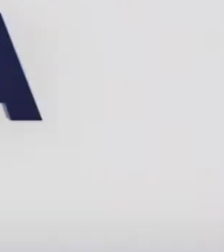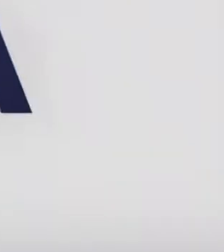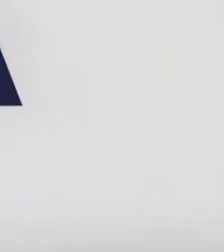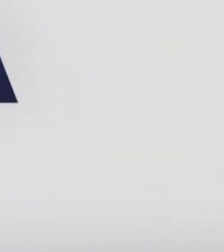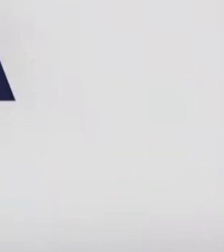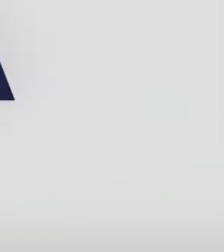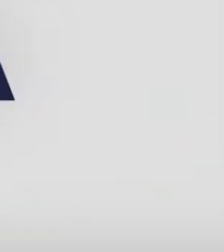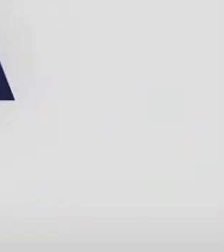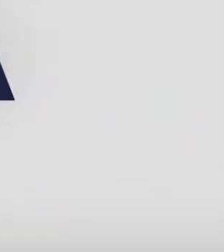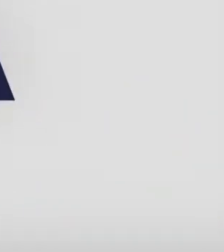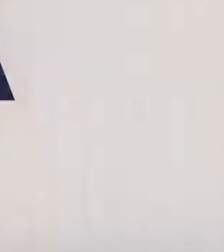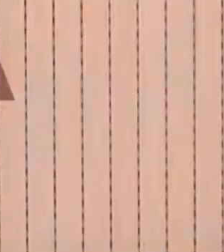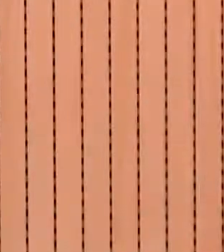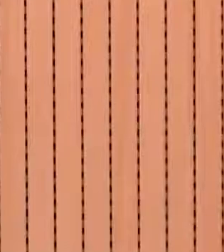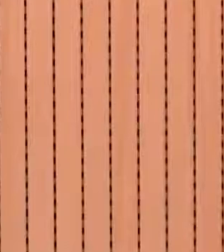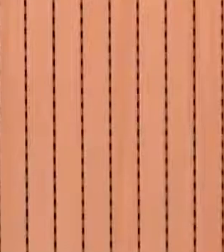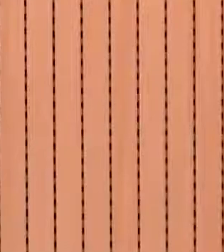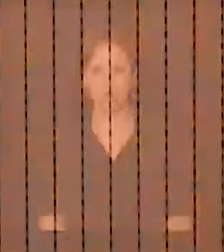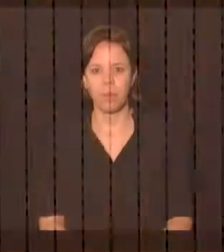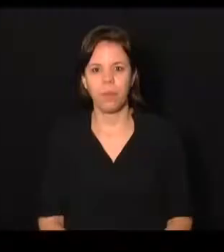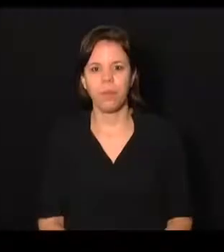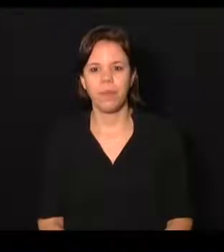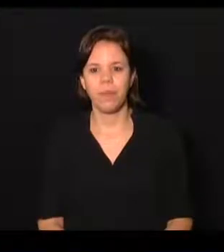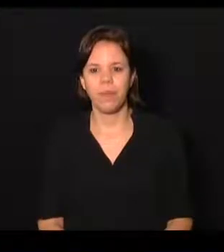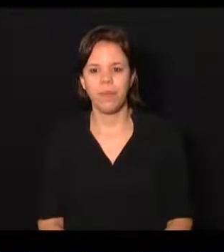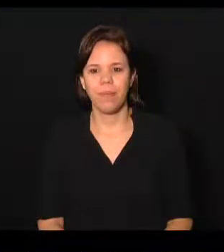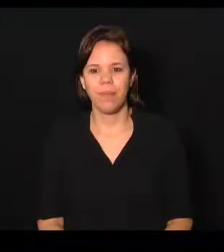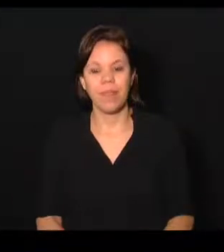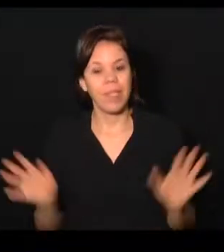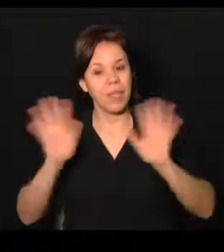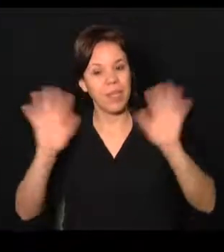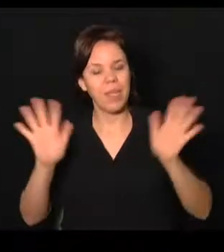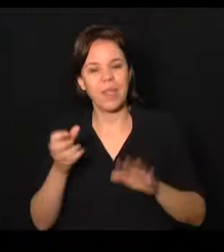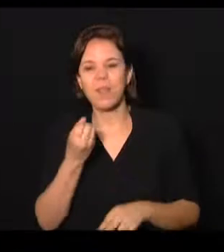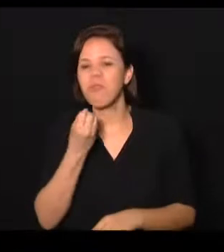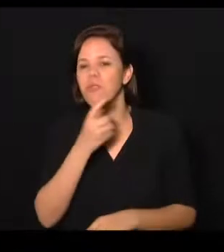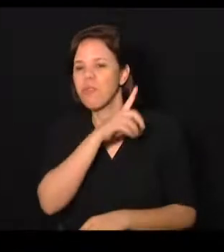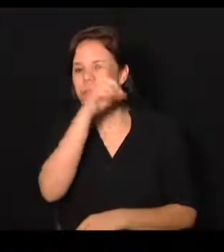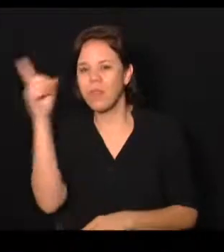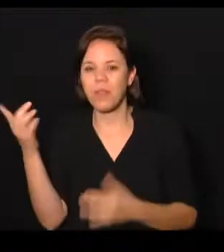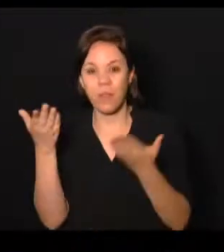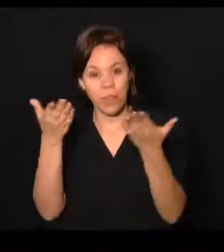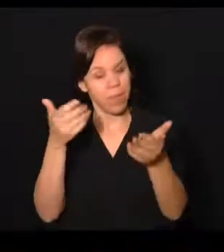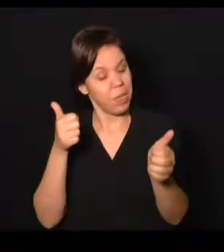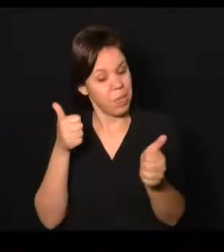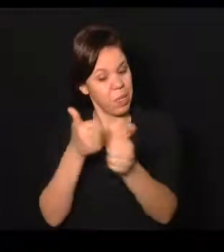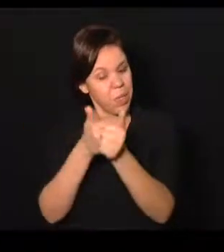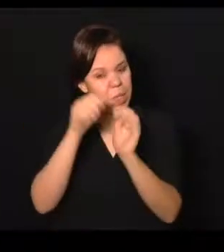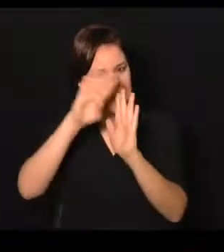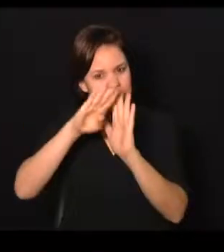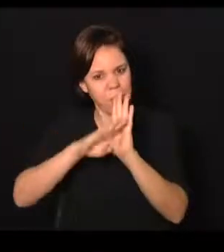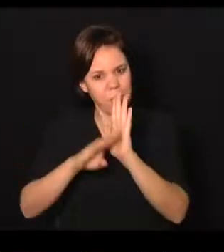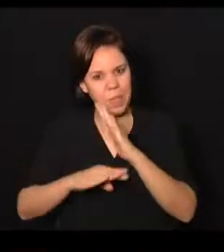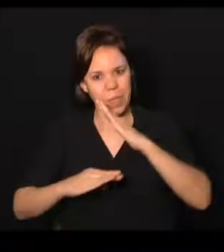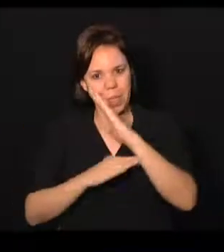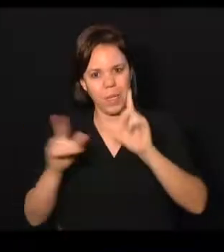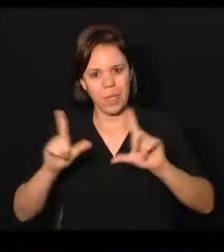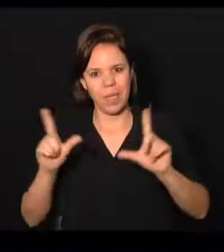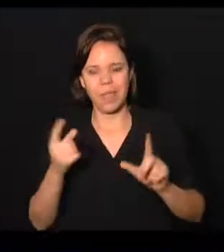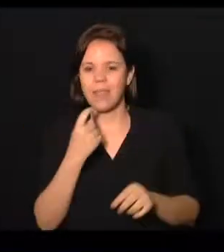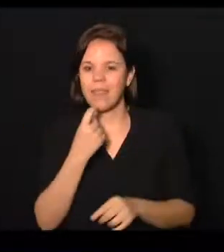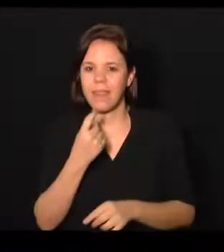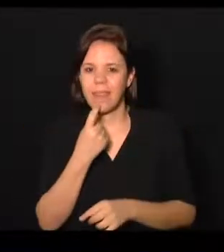TV Câmara, Campinas. Olá, bom dia para você que está acompanhando a programação da TV Câmara